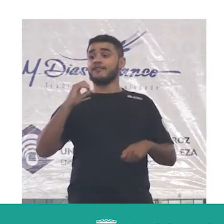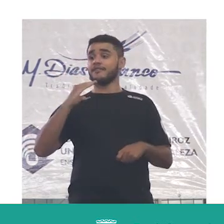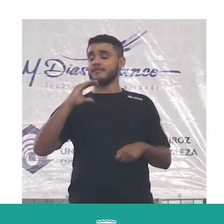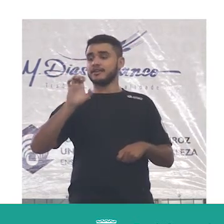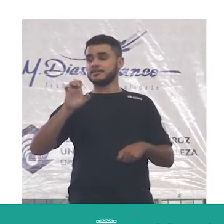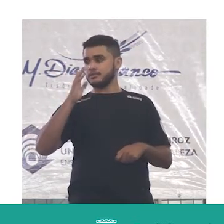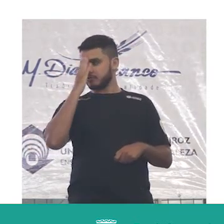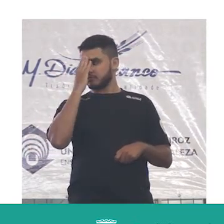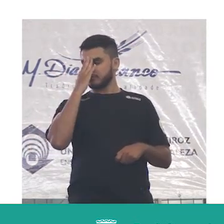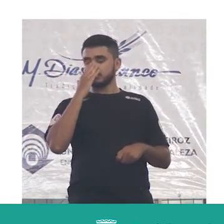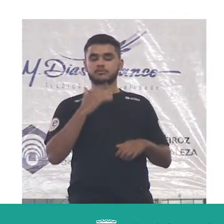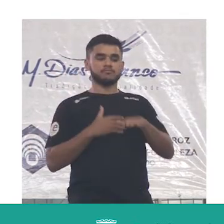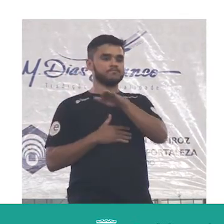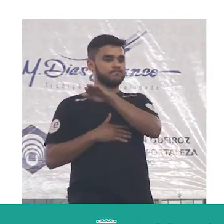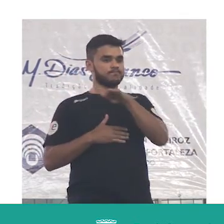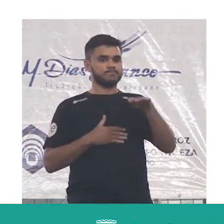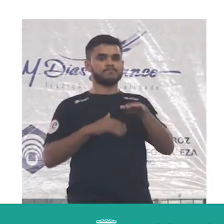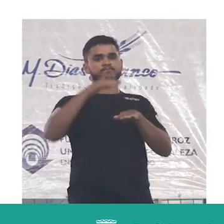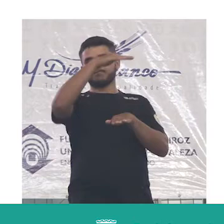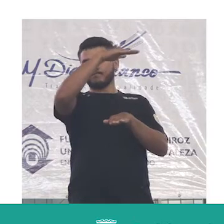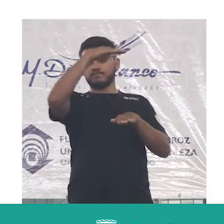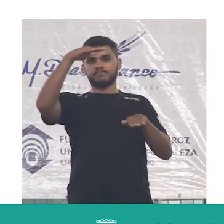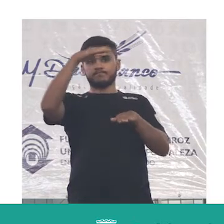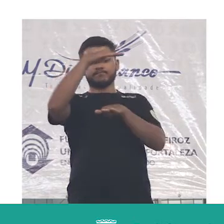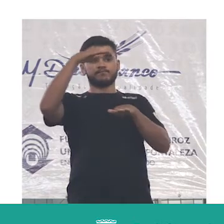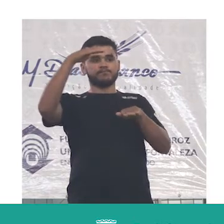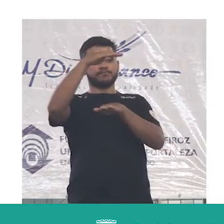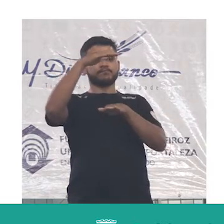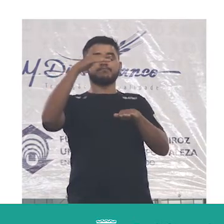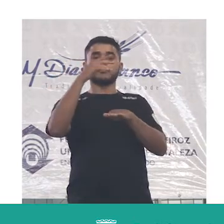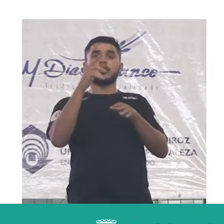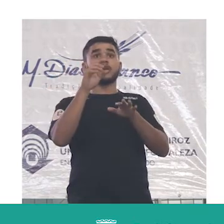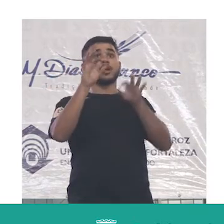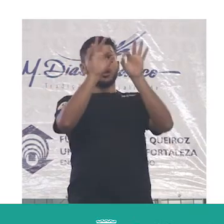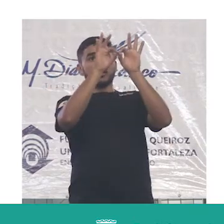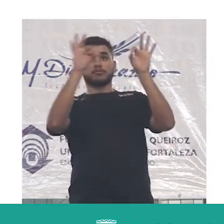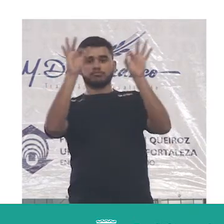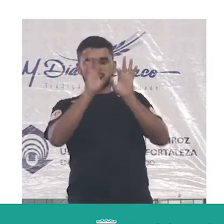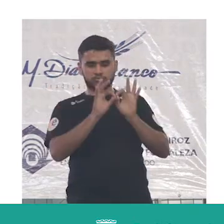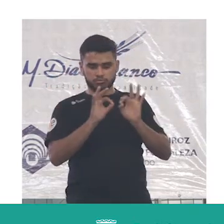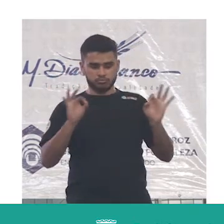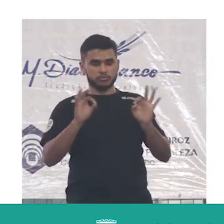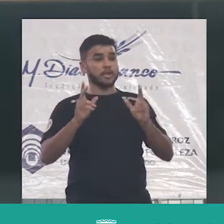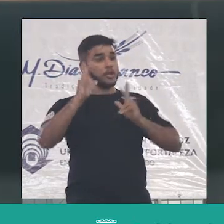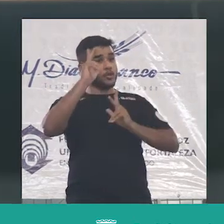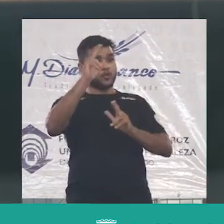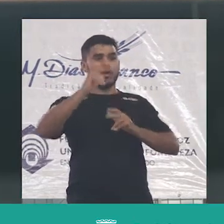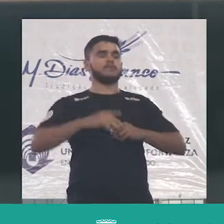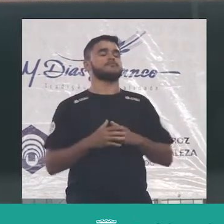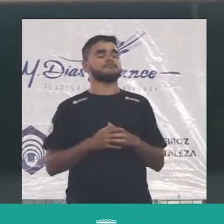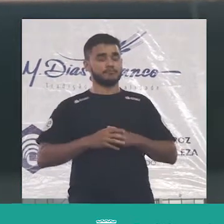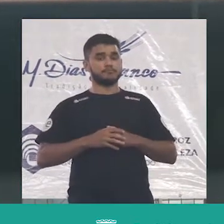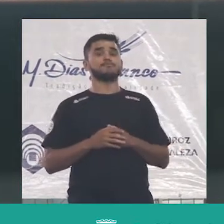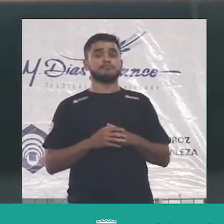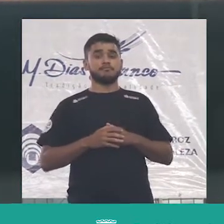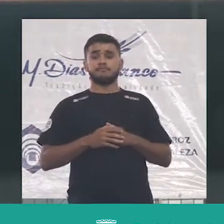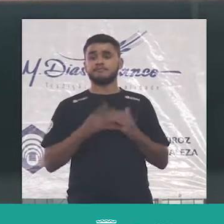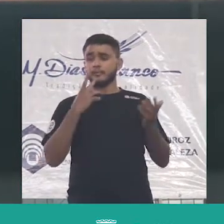Em regra, uma embaixo e uma em cima, que vão ser paralelas e iguais. E se elas são